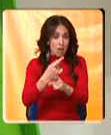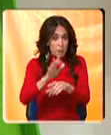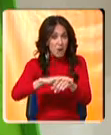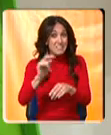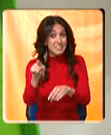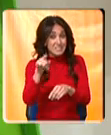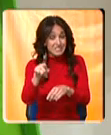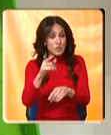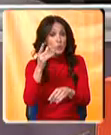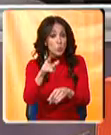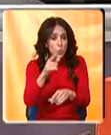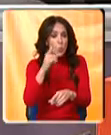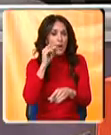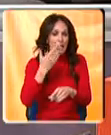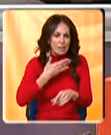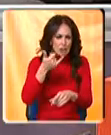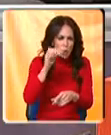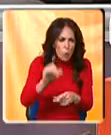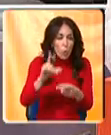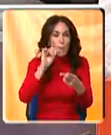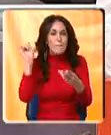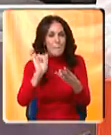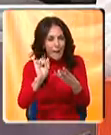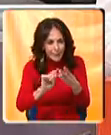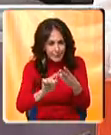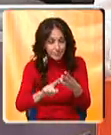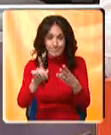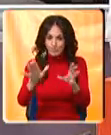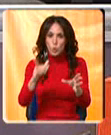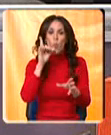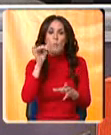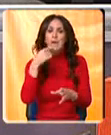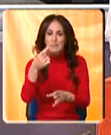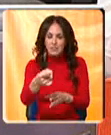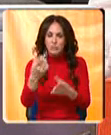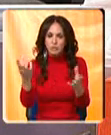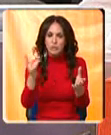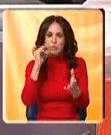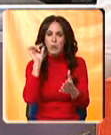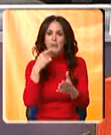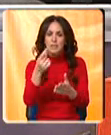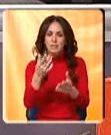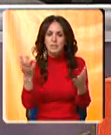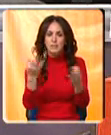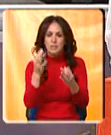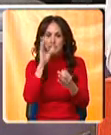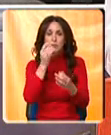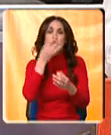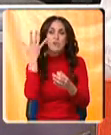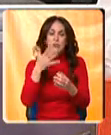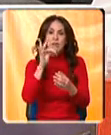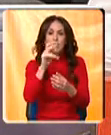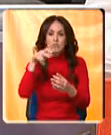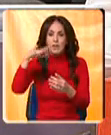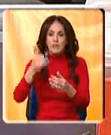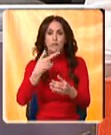de vocês, da Fanny, do Diogo e do seu pai. E o seu pai diz aqui, a determinada altura, que se um dia a